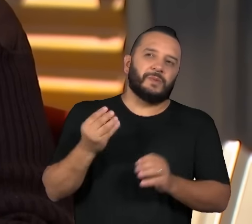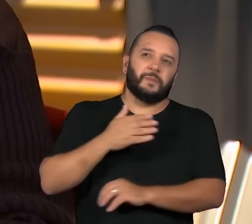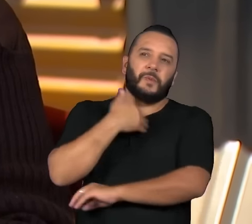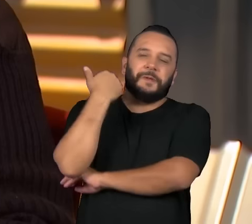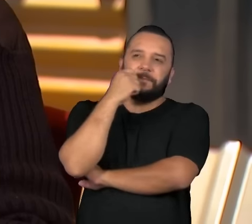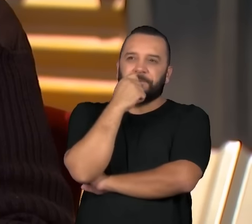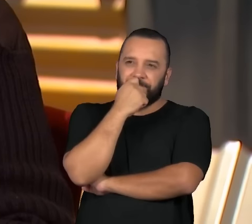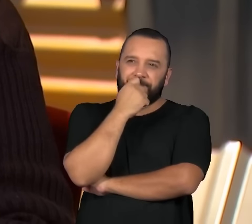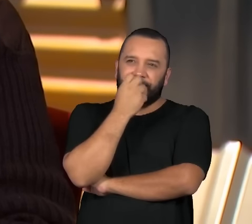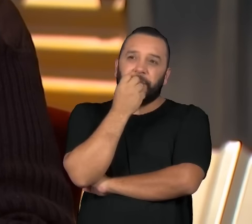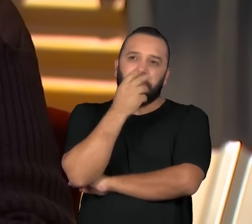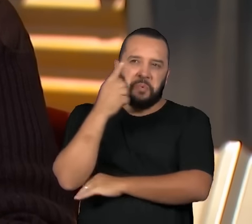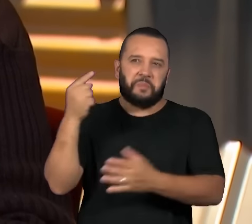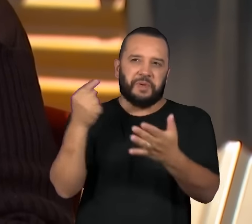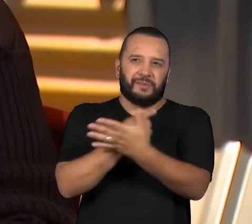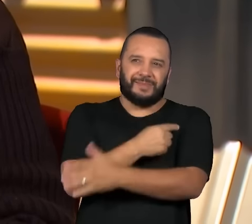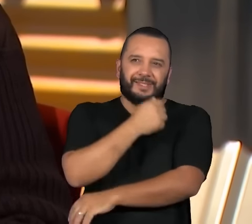Essa é uma bela pergunta, mano.